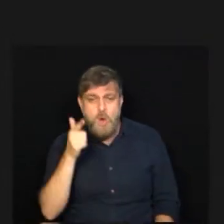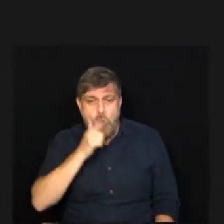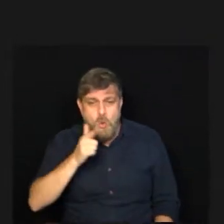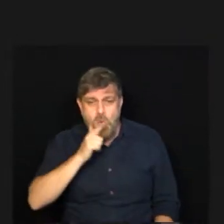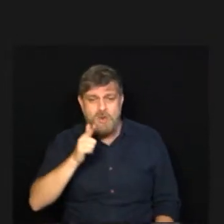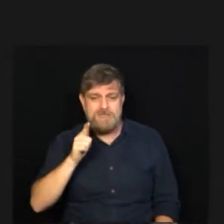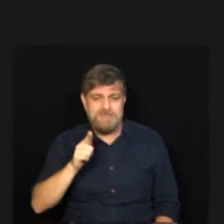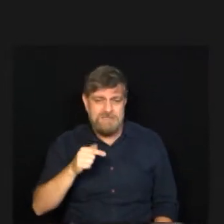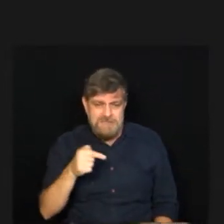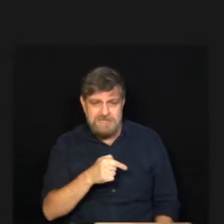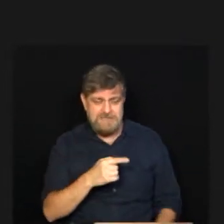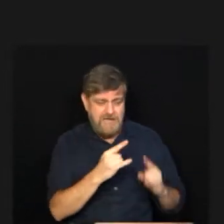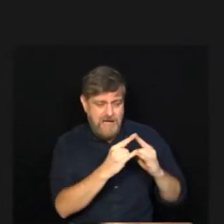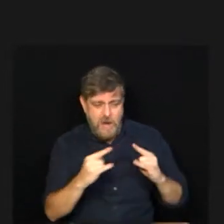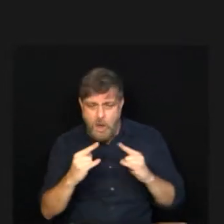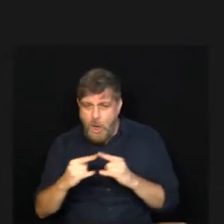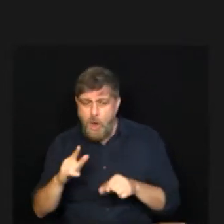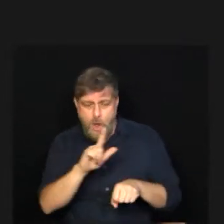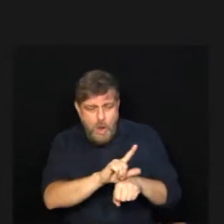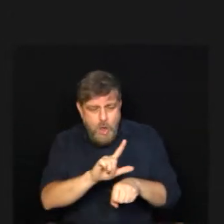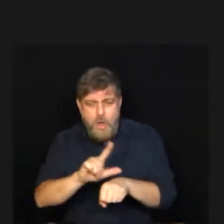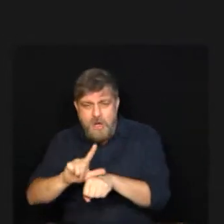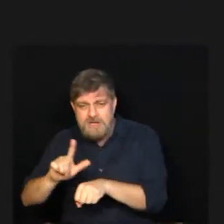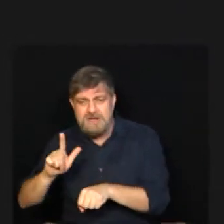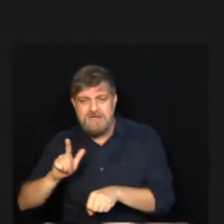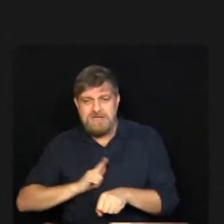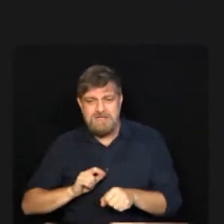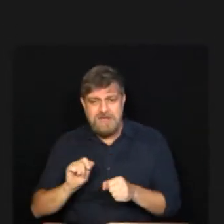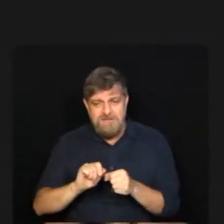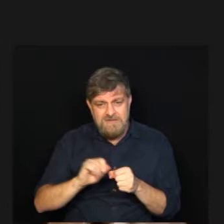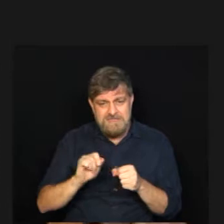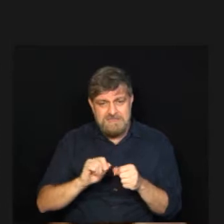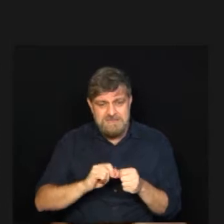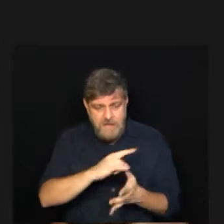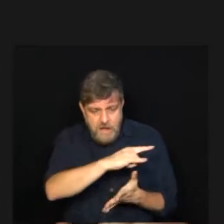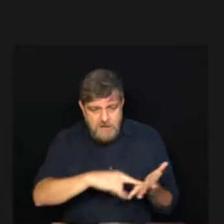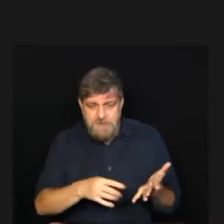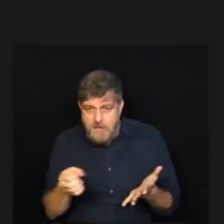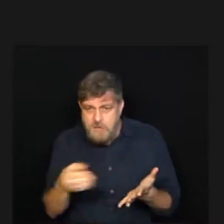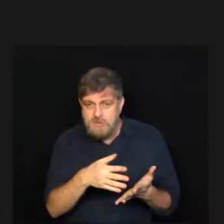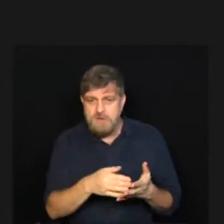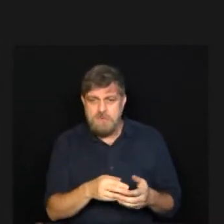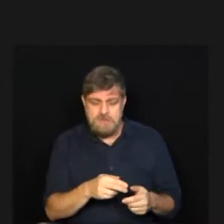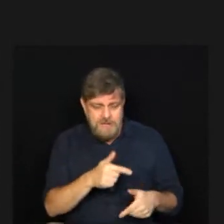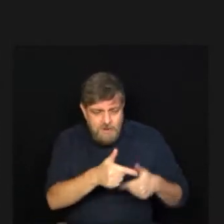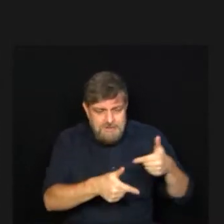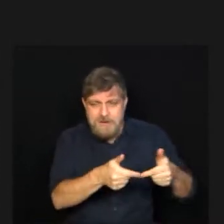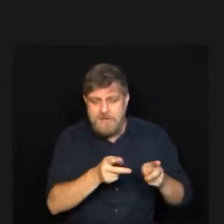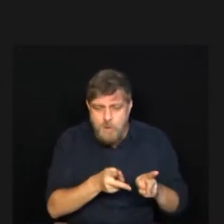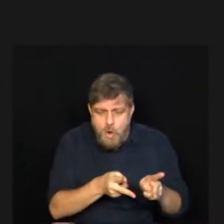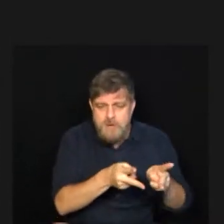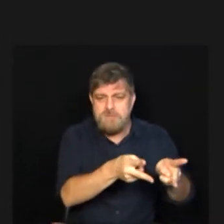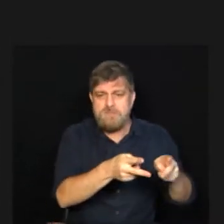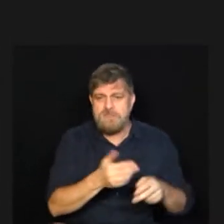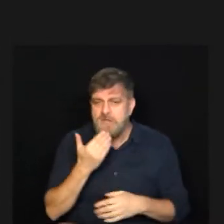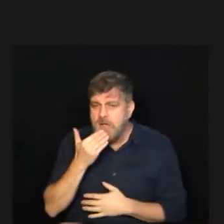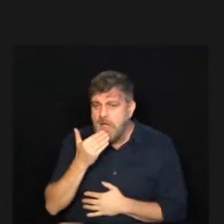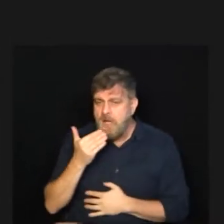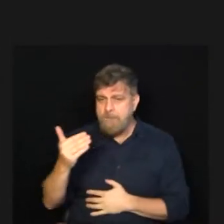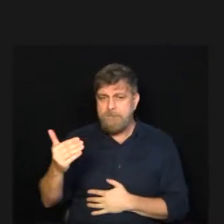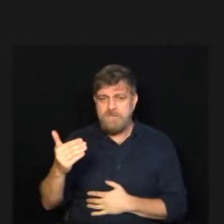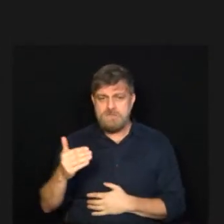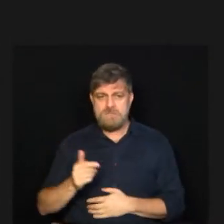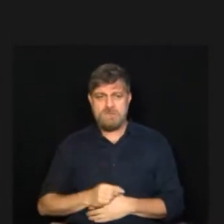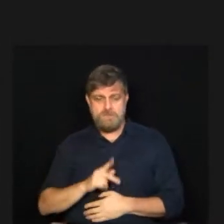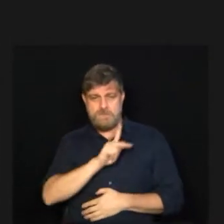fazer, inclusive, fazer a sua nova permissão de uso do solo. né, pedindo isso.